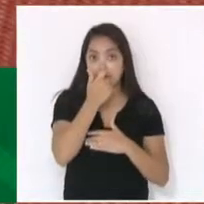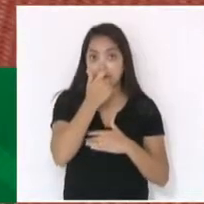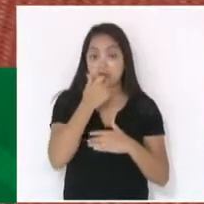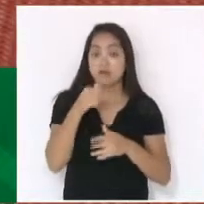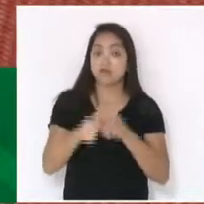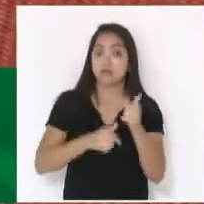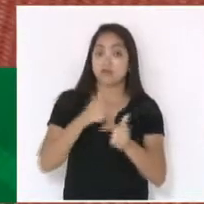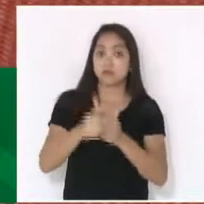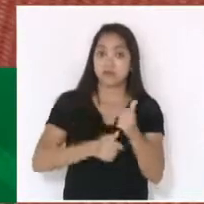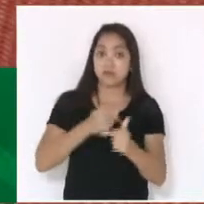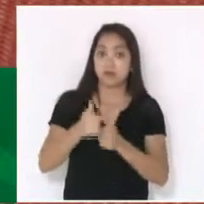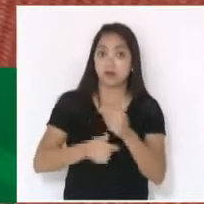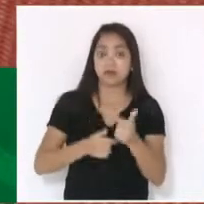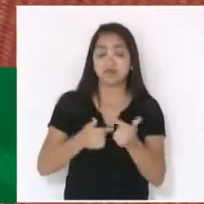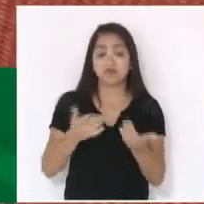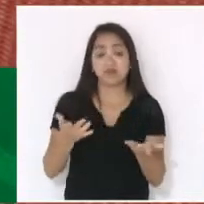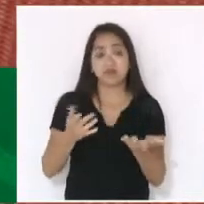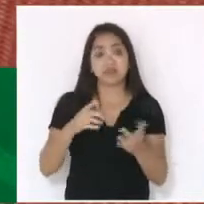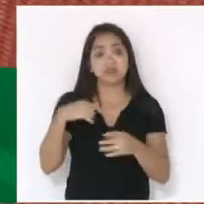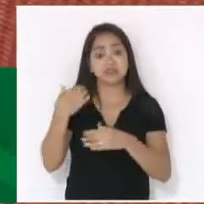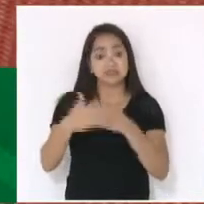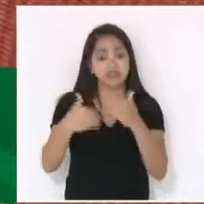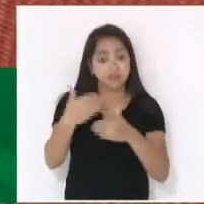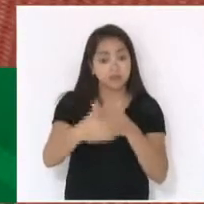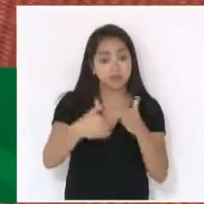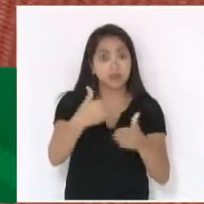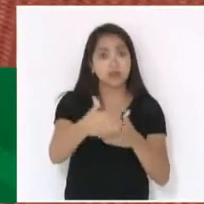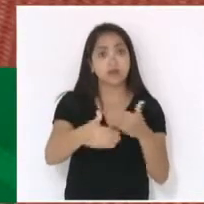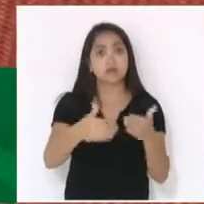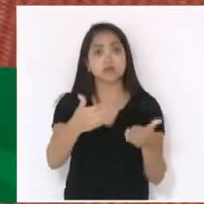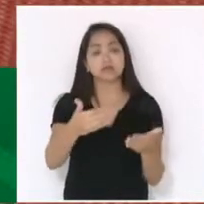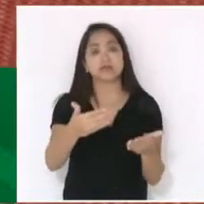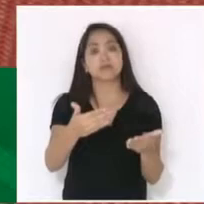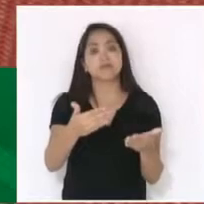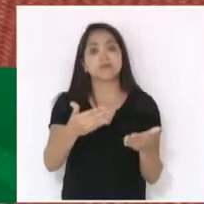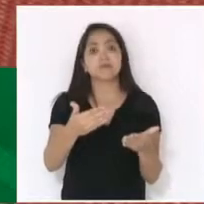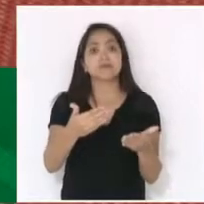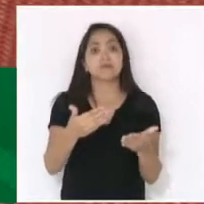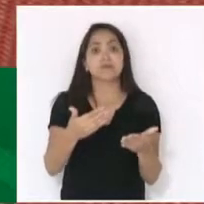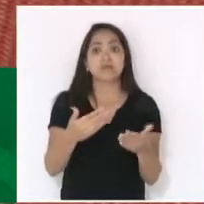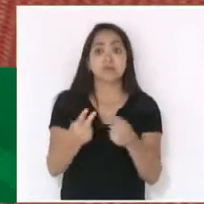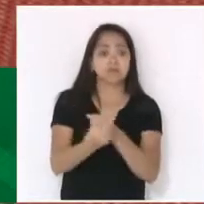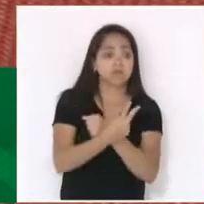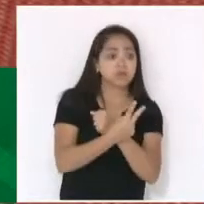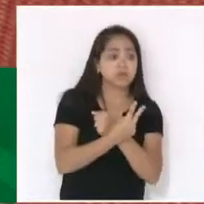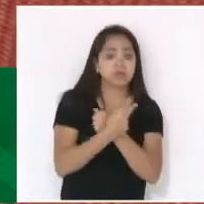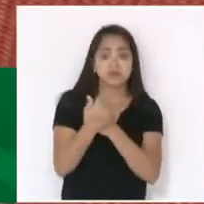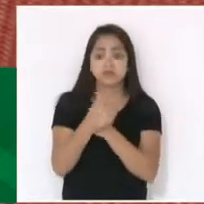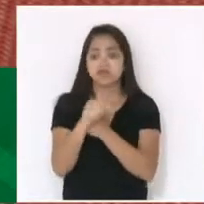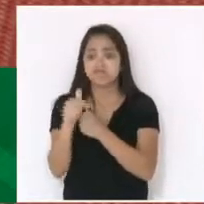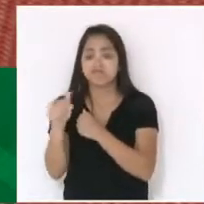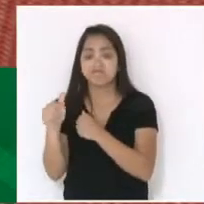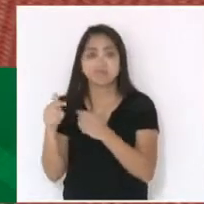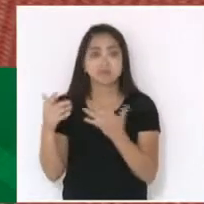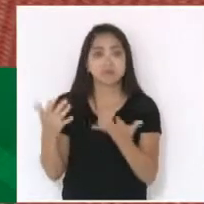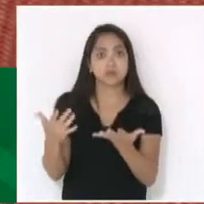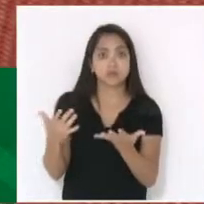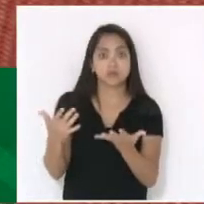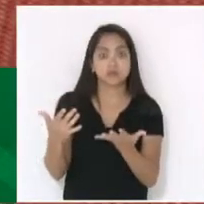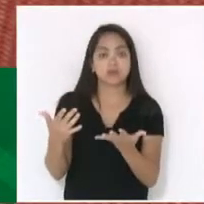ser o trabalho e depois ao longo do tempo né ele fica desprotegido e